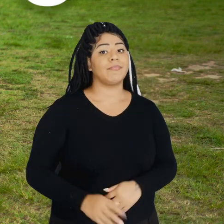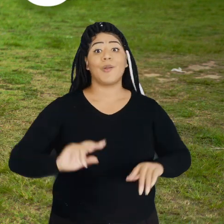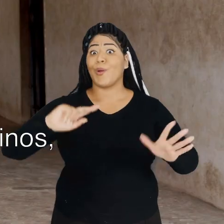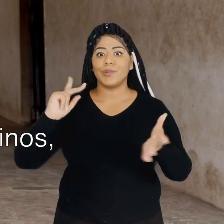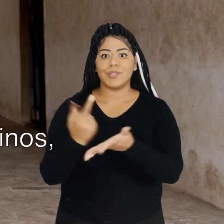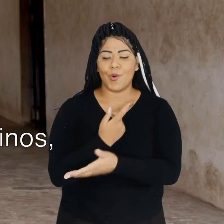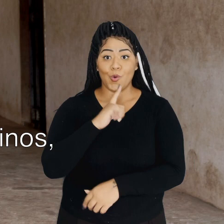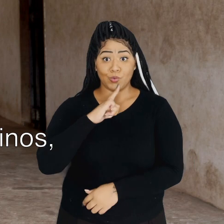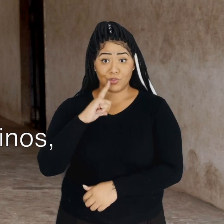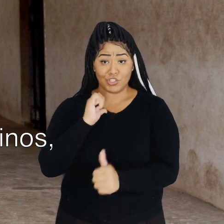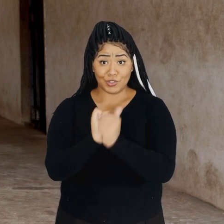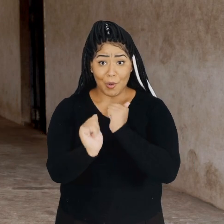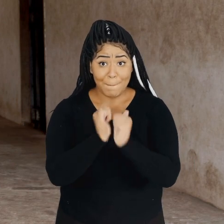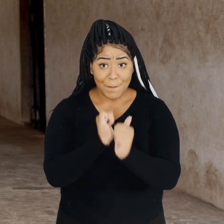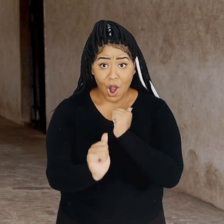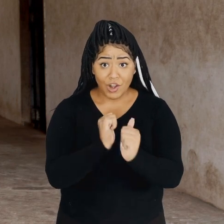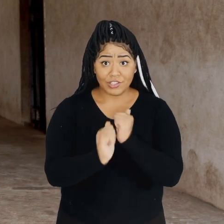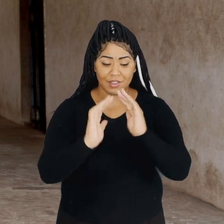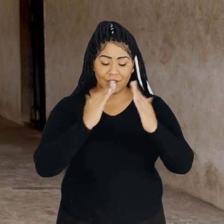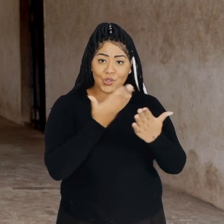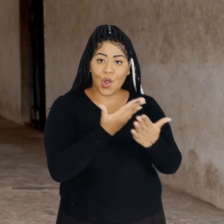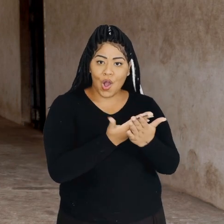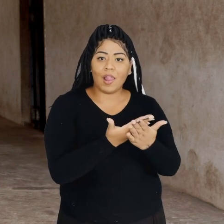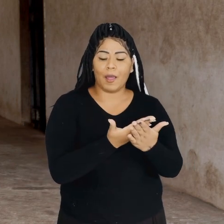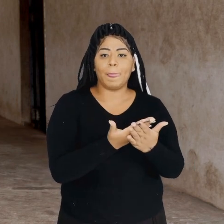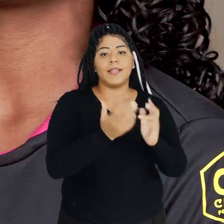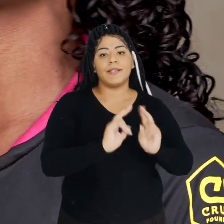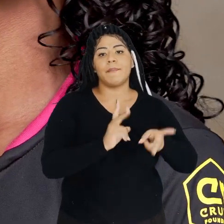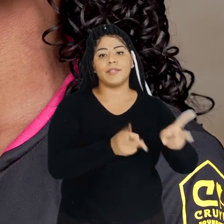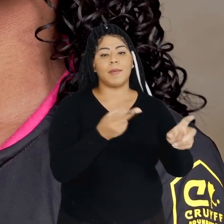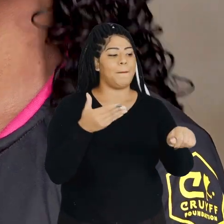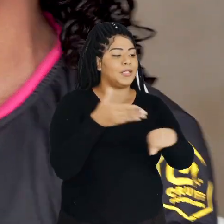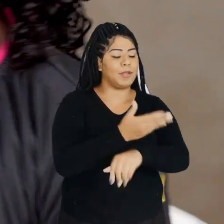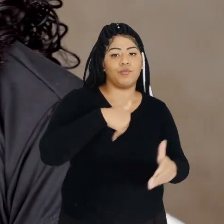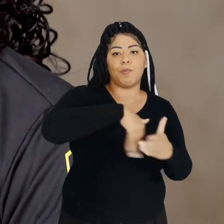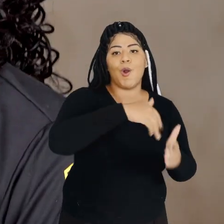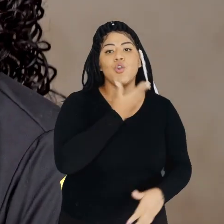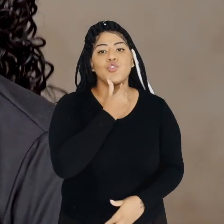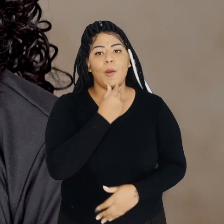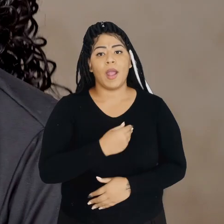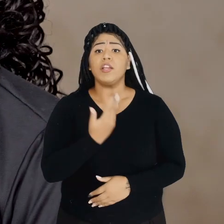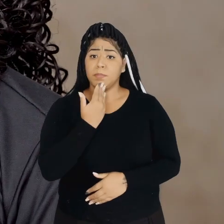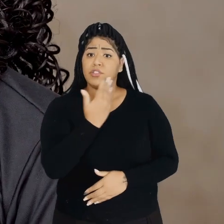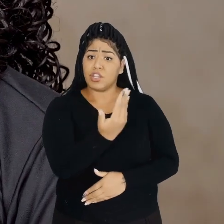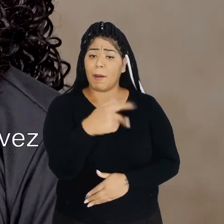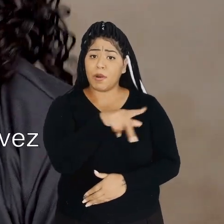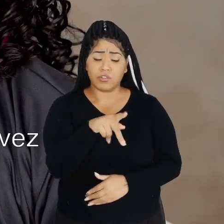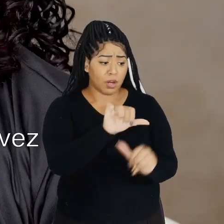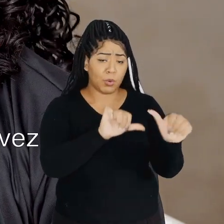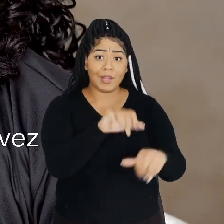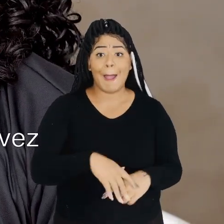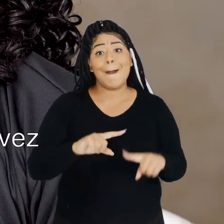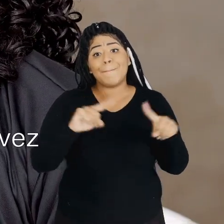dobrar. Quando era educação física dos meninos, os meninos sempre ficavam com a bola e as meninas com o bambolê. Aí a gente ficou pedindo para a professora, né, trocar. Só